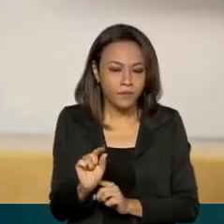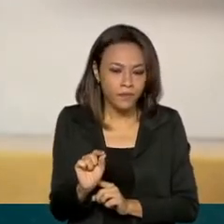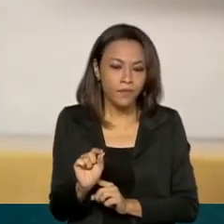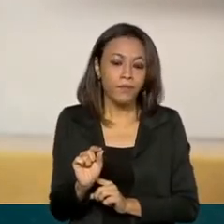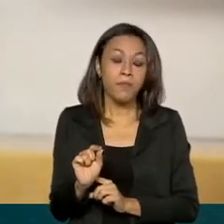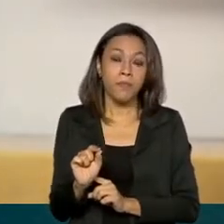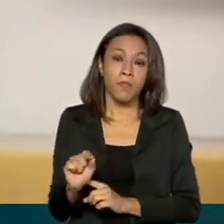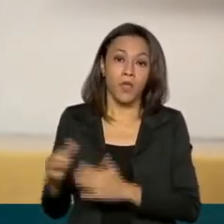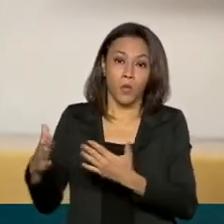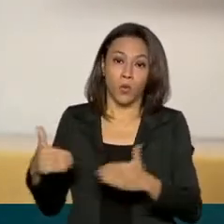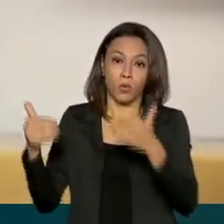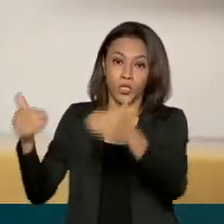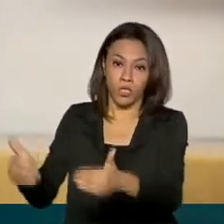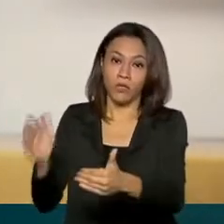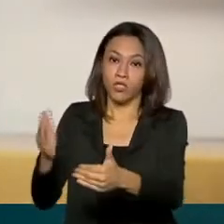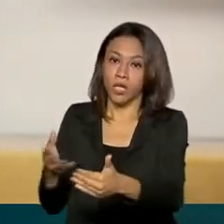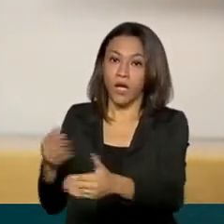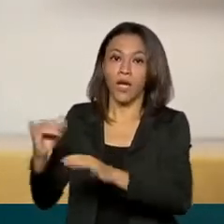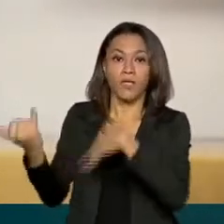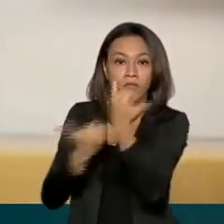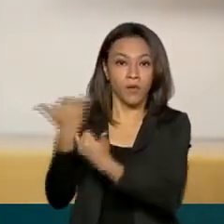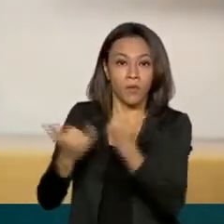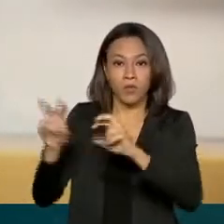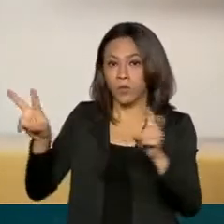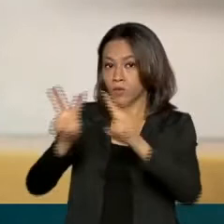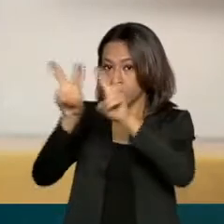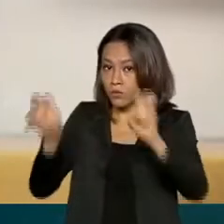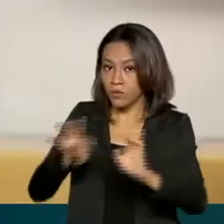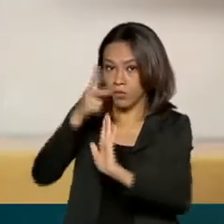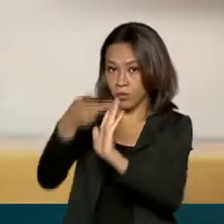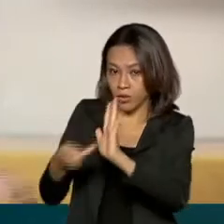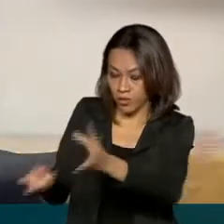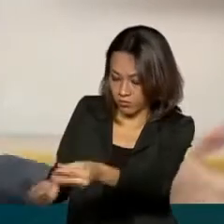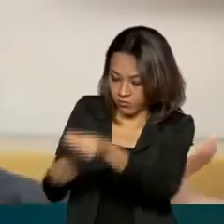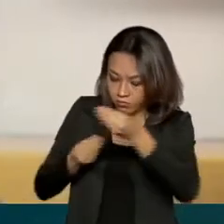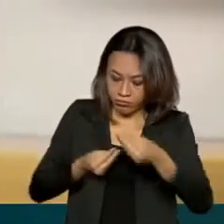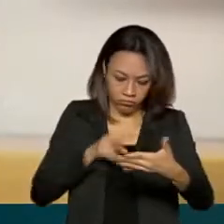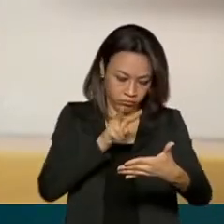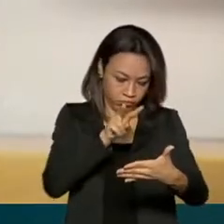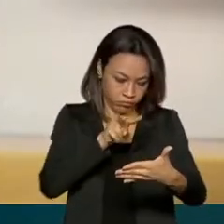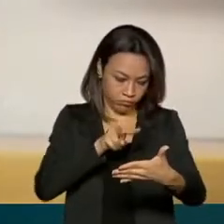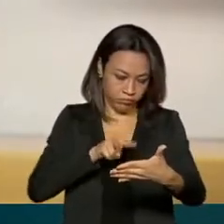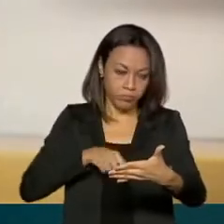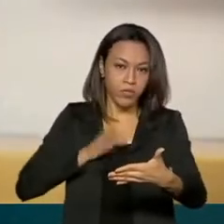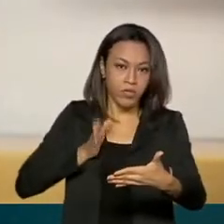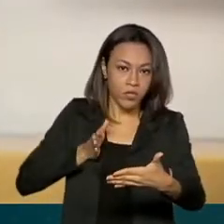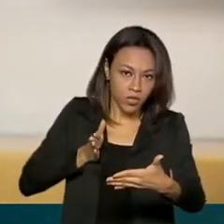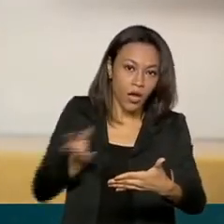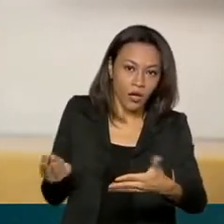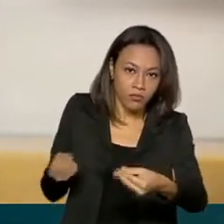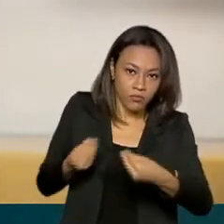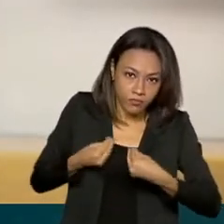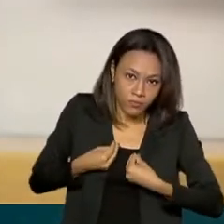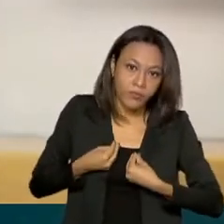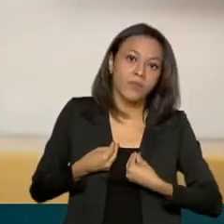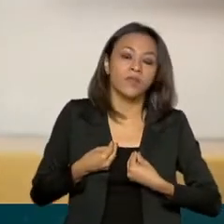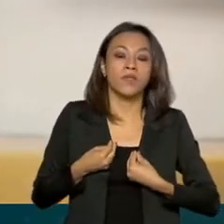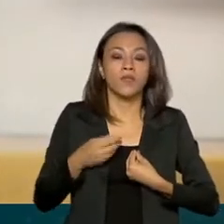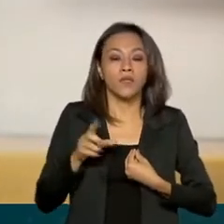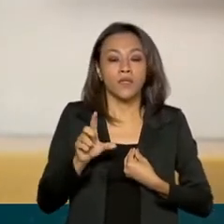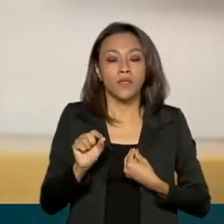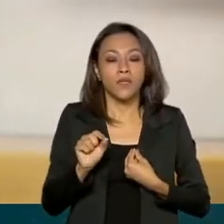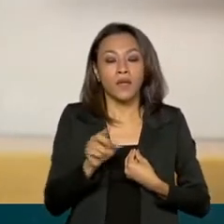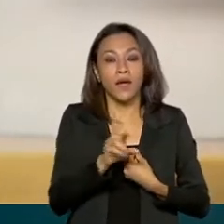nos encaminhou os dados relacionados ao projeto, inclusive a sua valoração. O ministro mencionando aqui que, no caso da rede